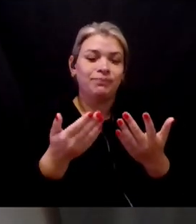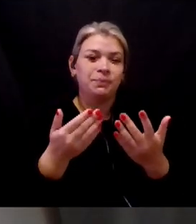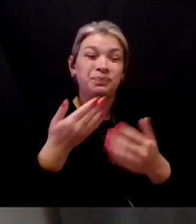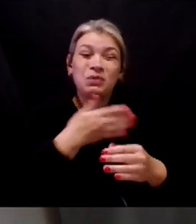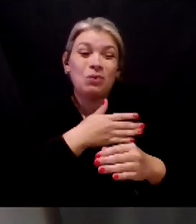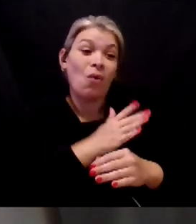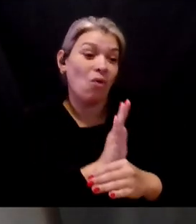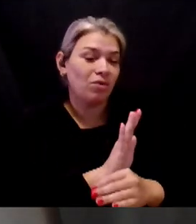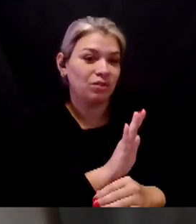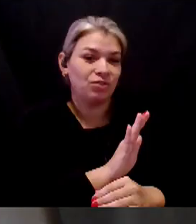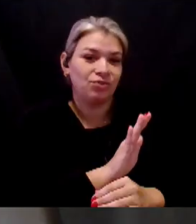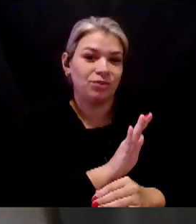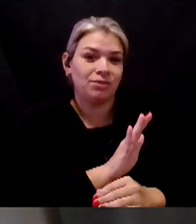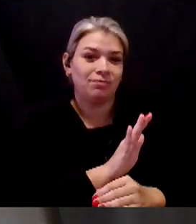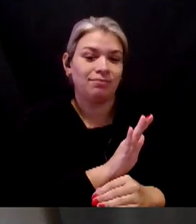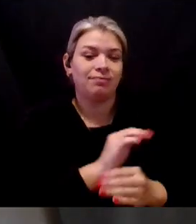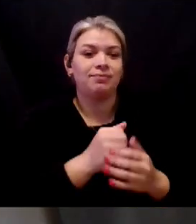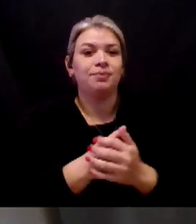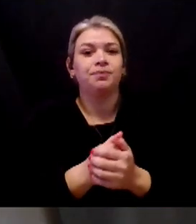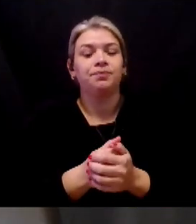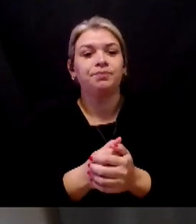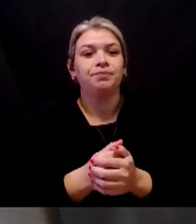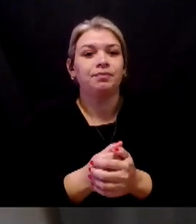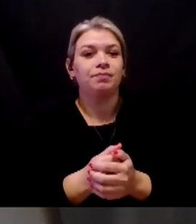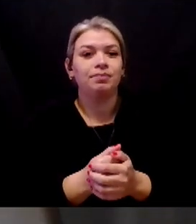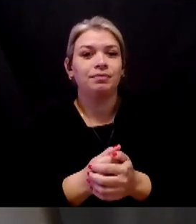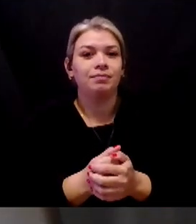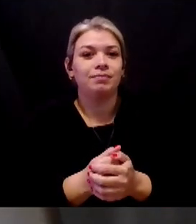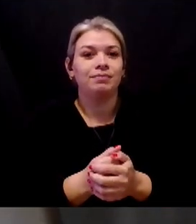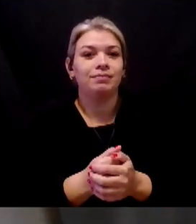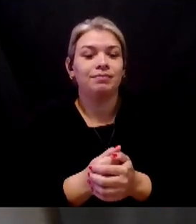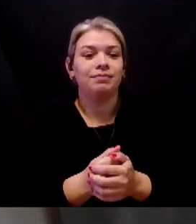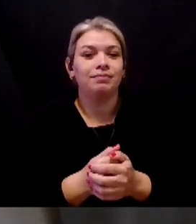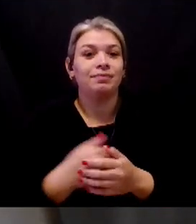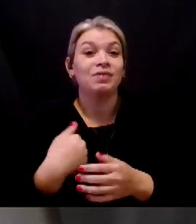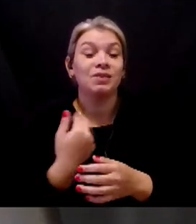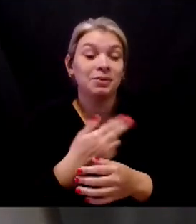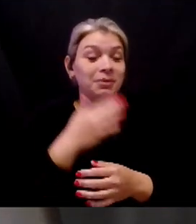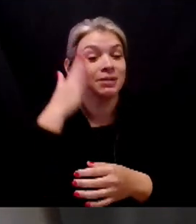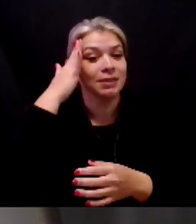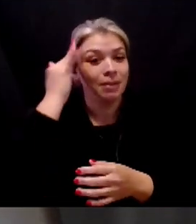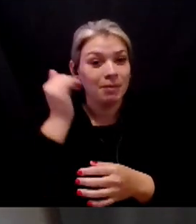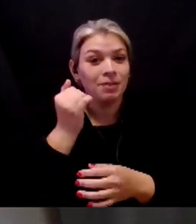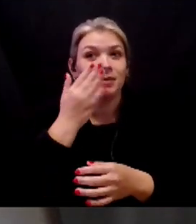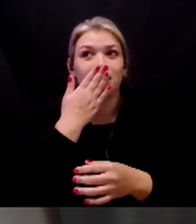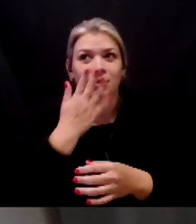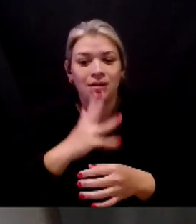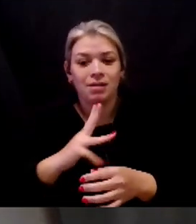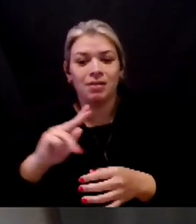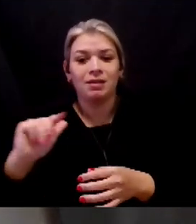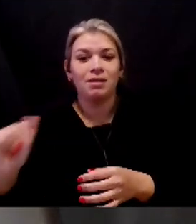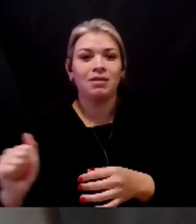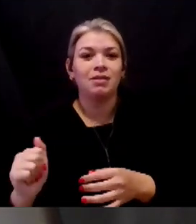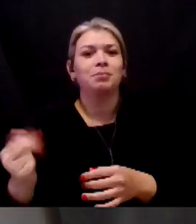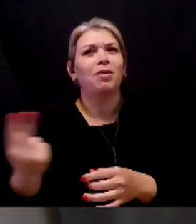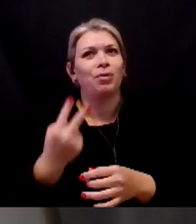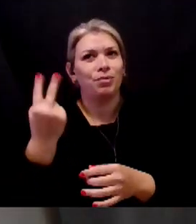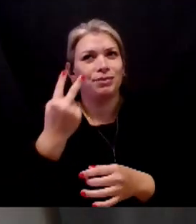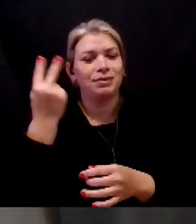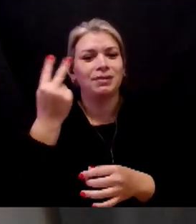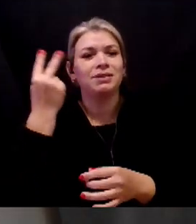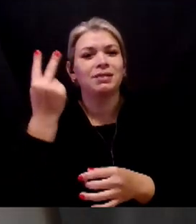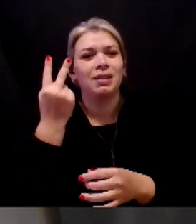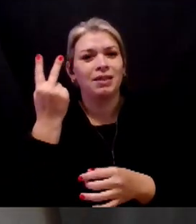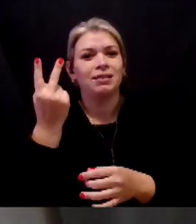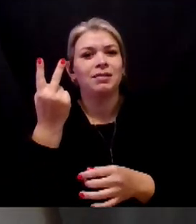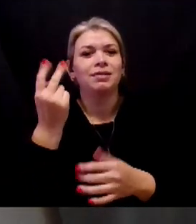à estética, a gente sabe, né, que as crianças, elas são valorizadas quando elas estão vestidas